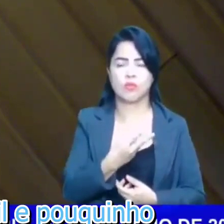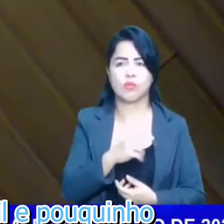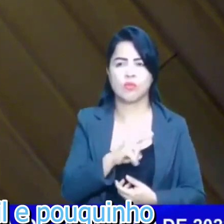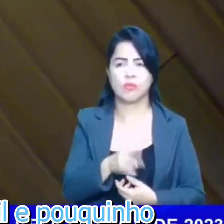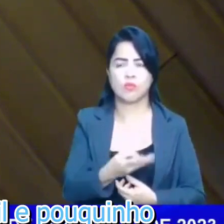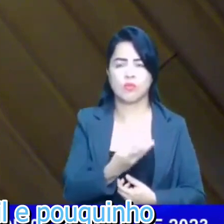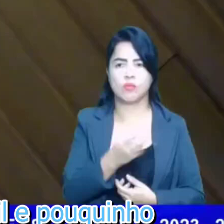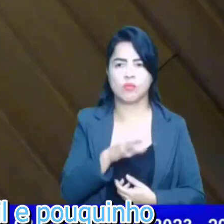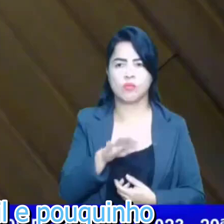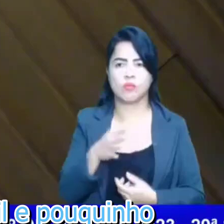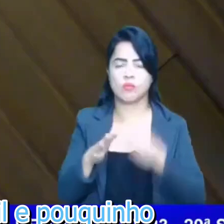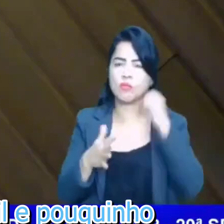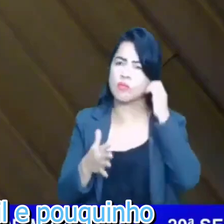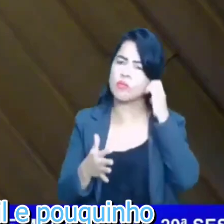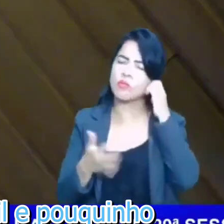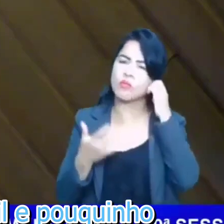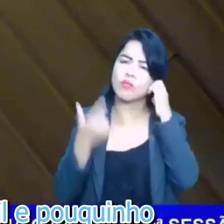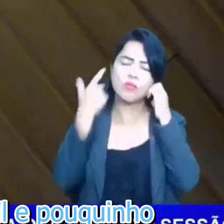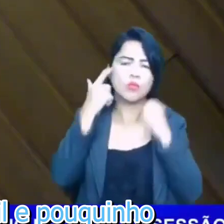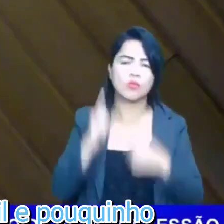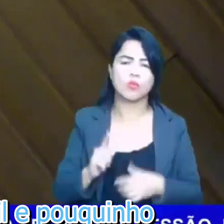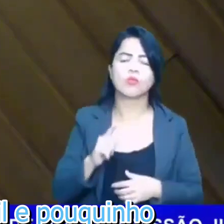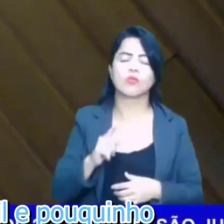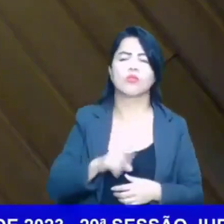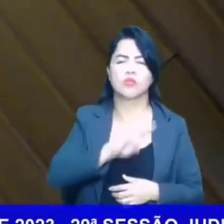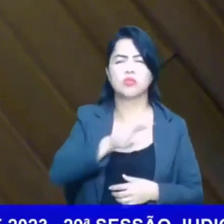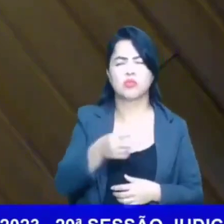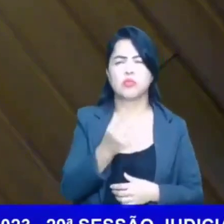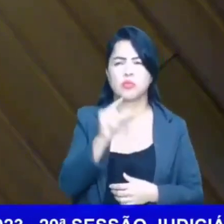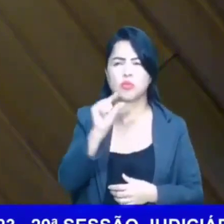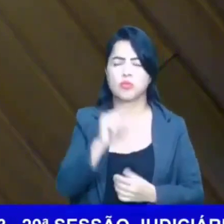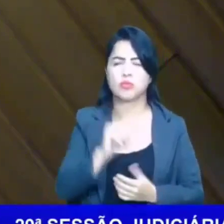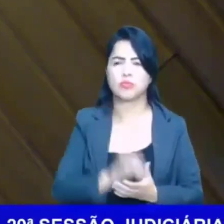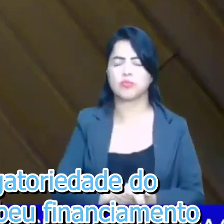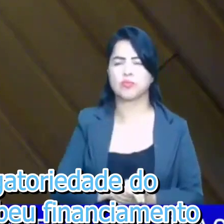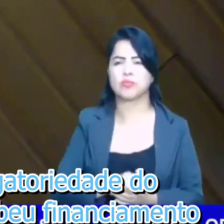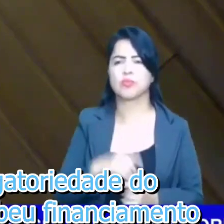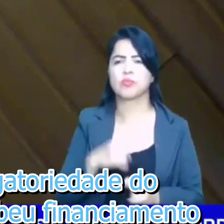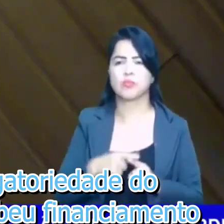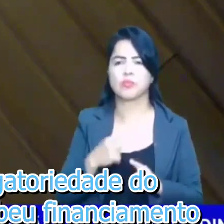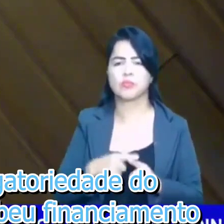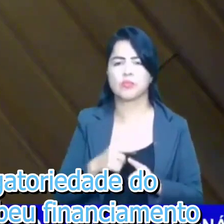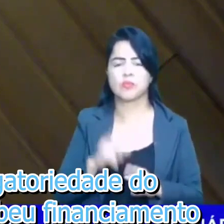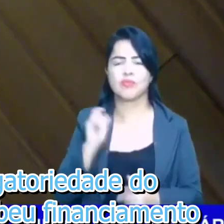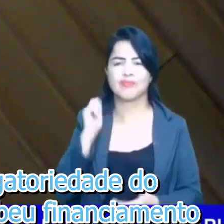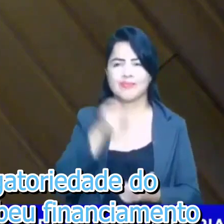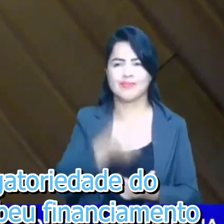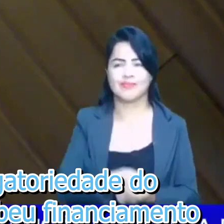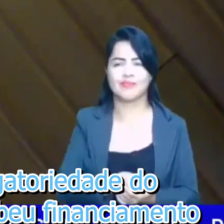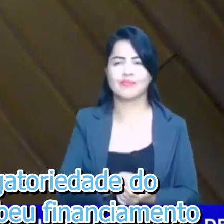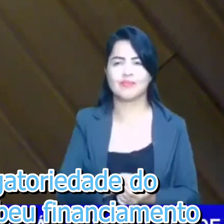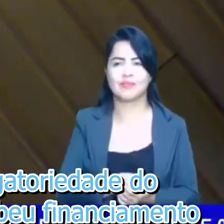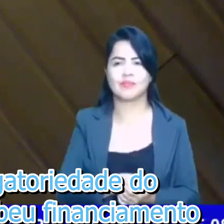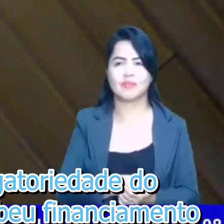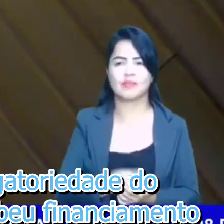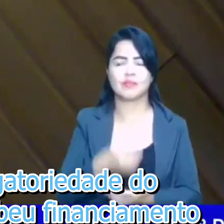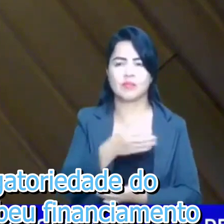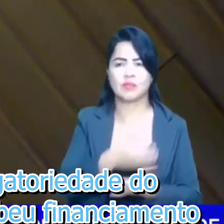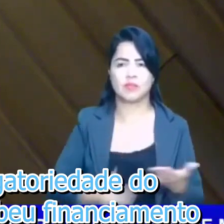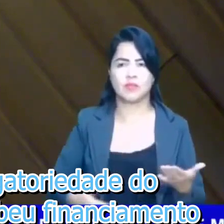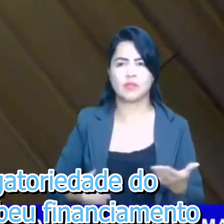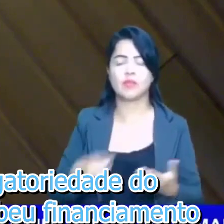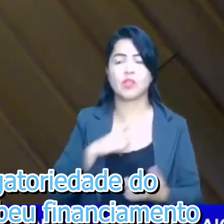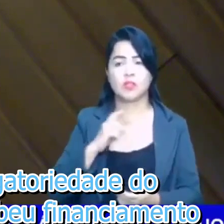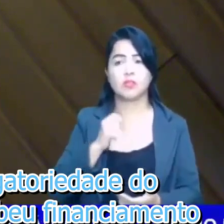2.300, uma fração, não recordo o valor específico, mas foi 2.000 e pouquinho, para justamente custear a prestação de contas, que é